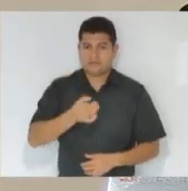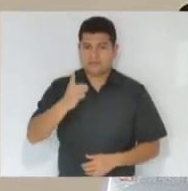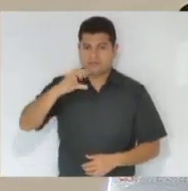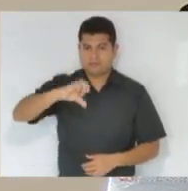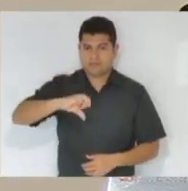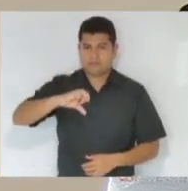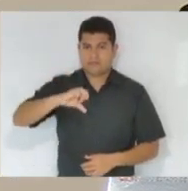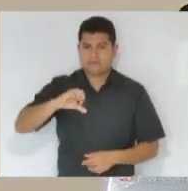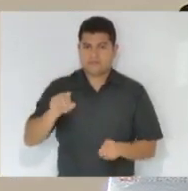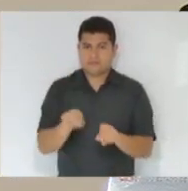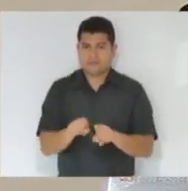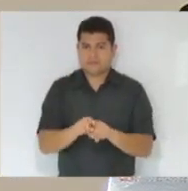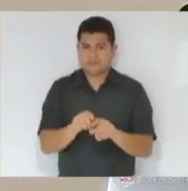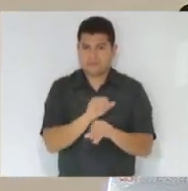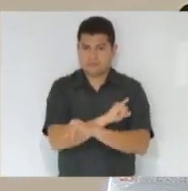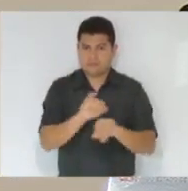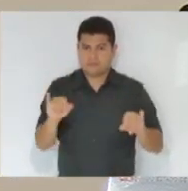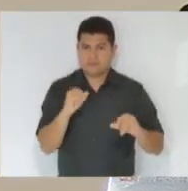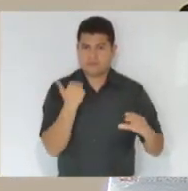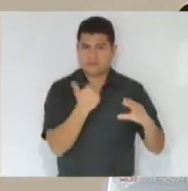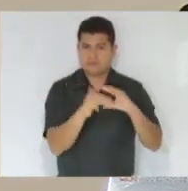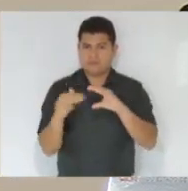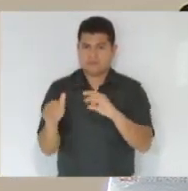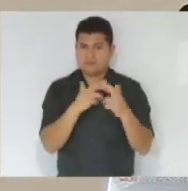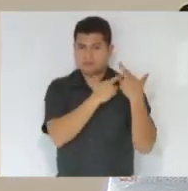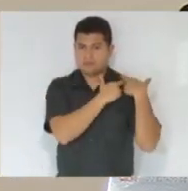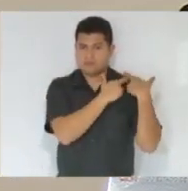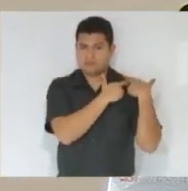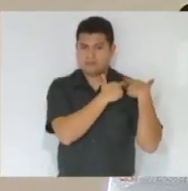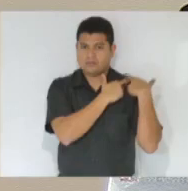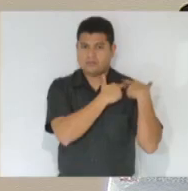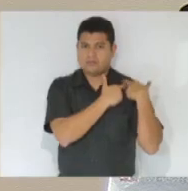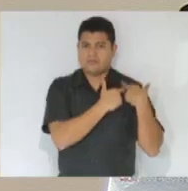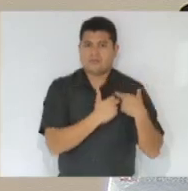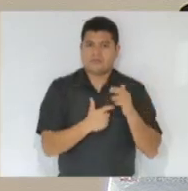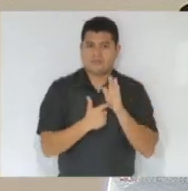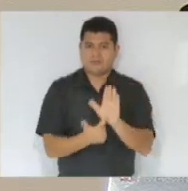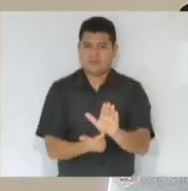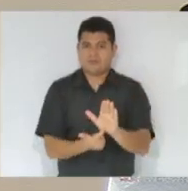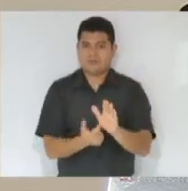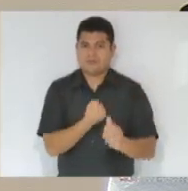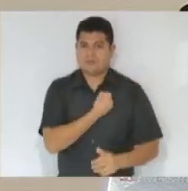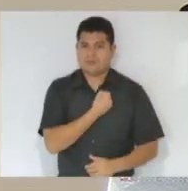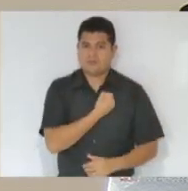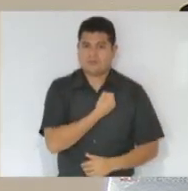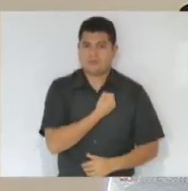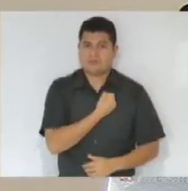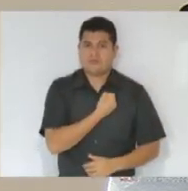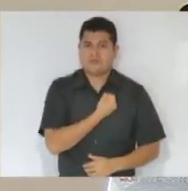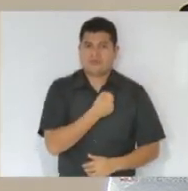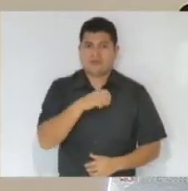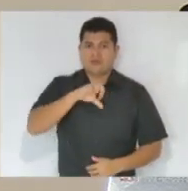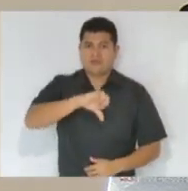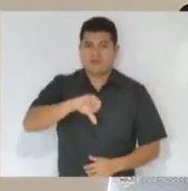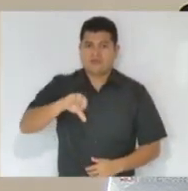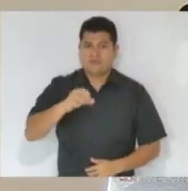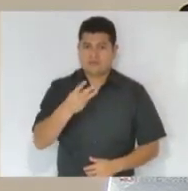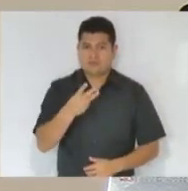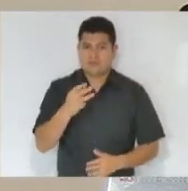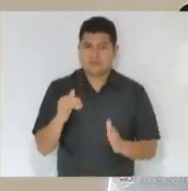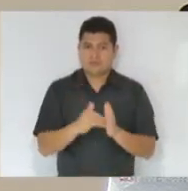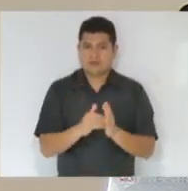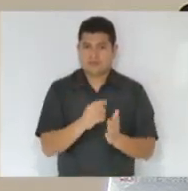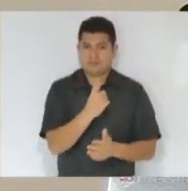864/2019 e comunicou que encaminhará aos destinatários as indicações números 993 a